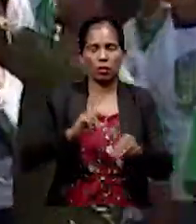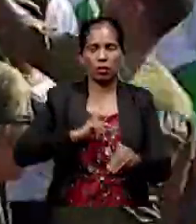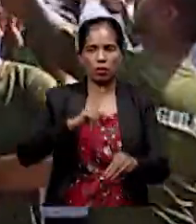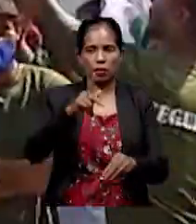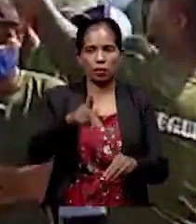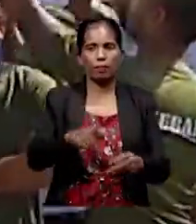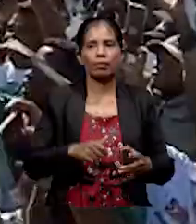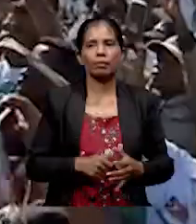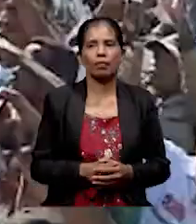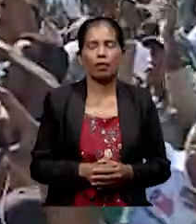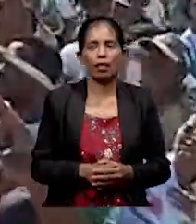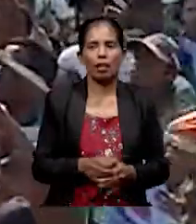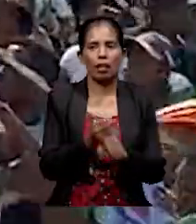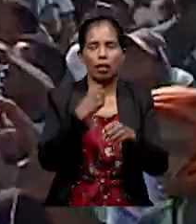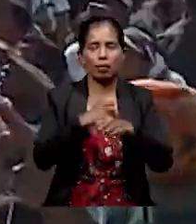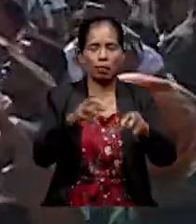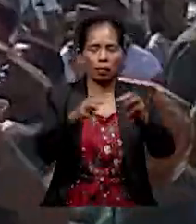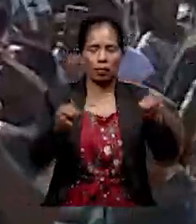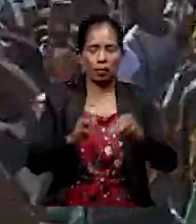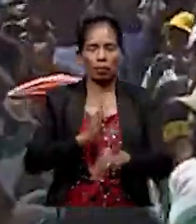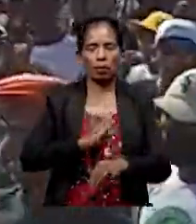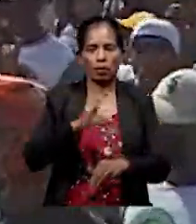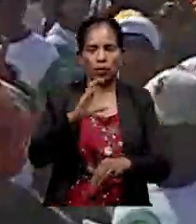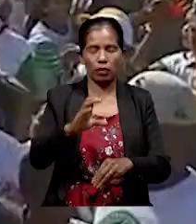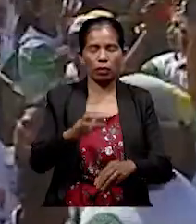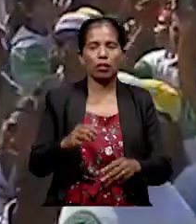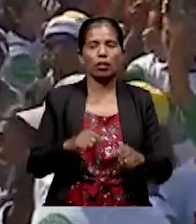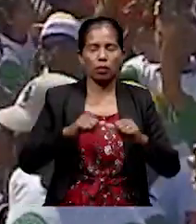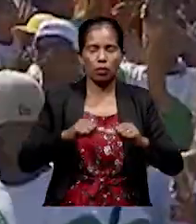horário campanha Tirmai, realiza em município Bocau, Rafaim